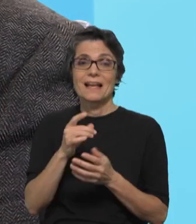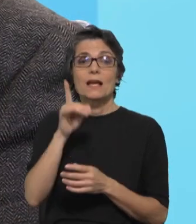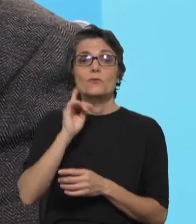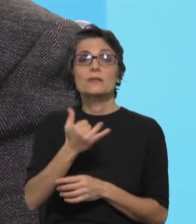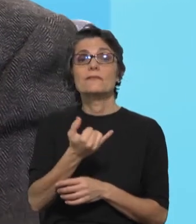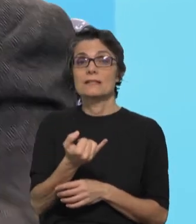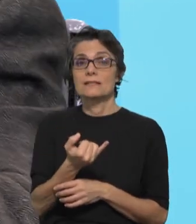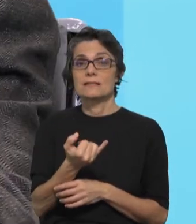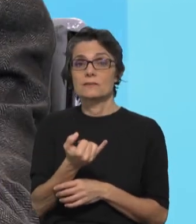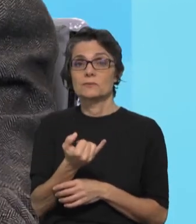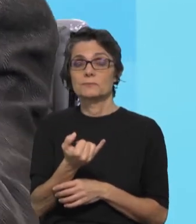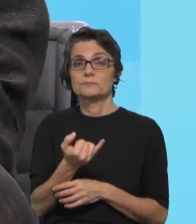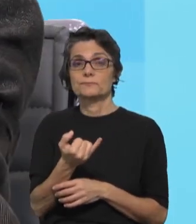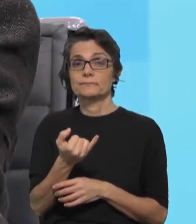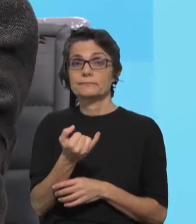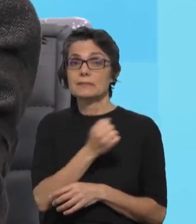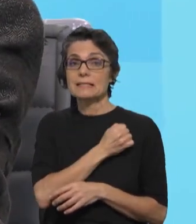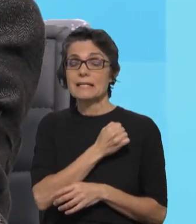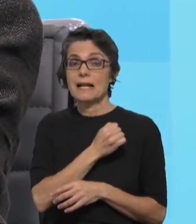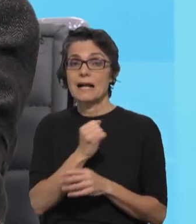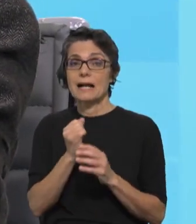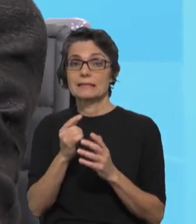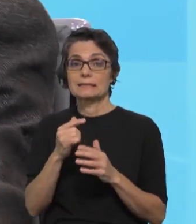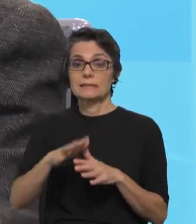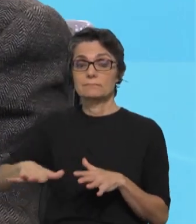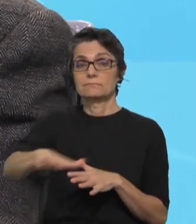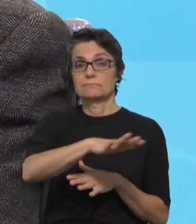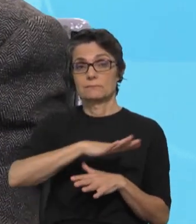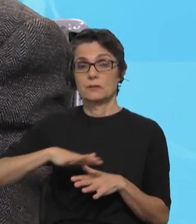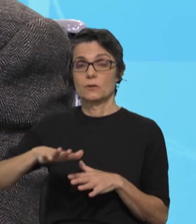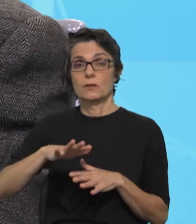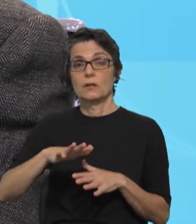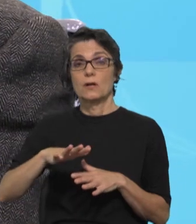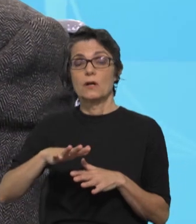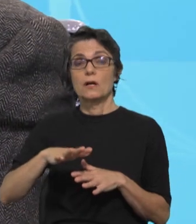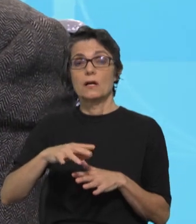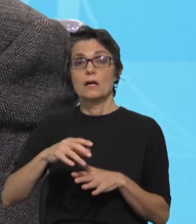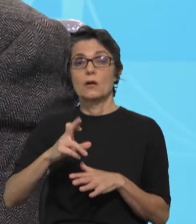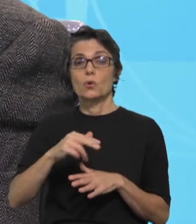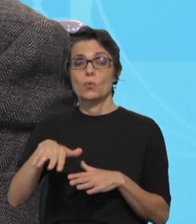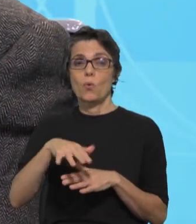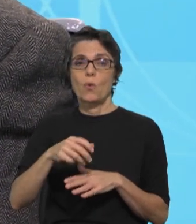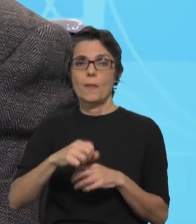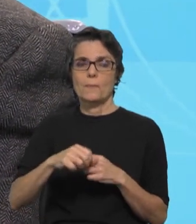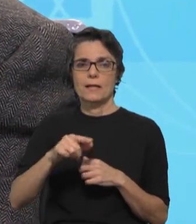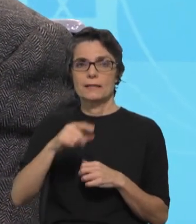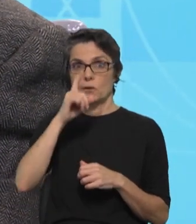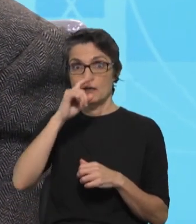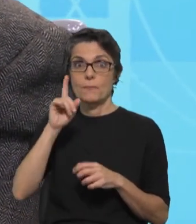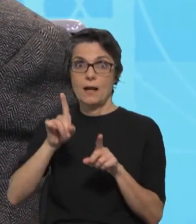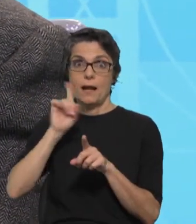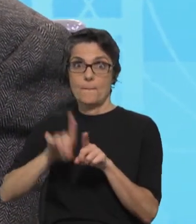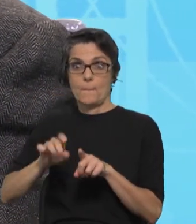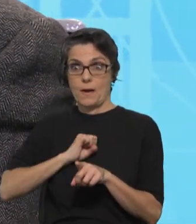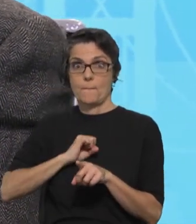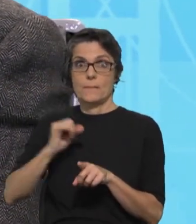de facto, a casa paroquial dá para a Rua da Prata. Acordei com o telefone a tocar, era a minha irmã, a pedir-me